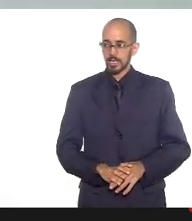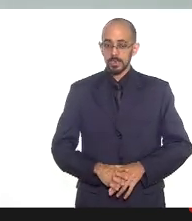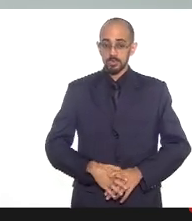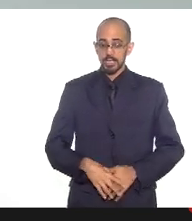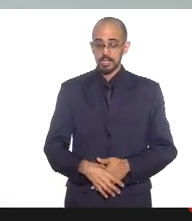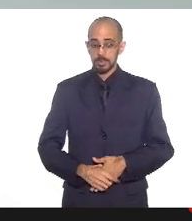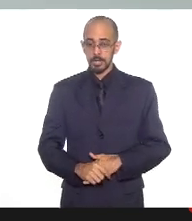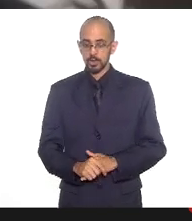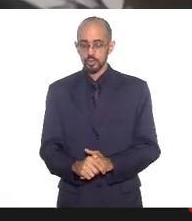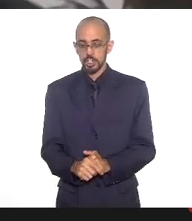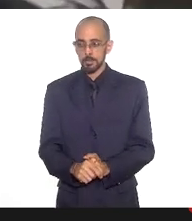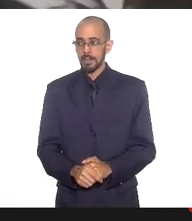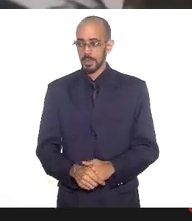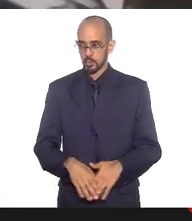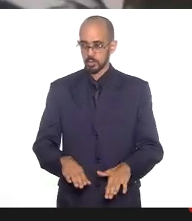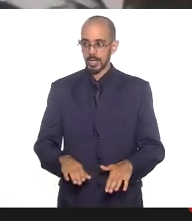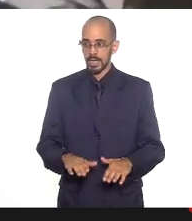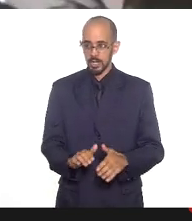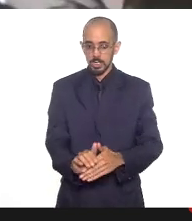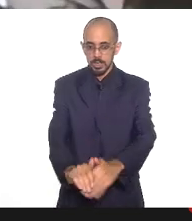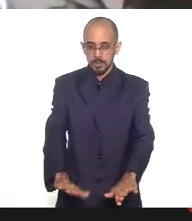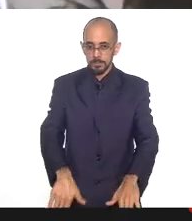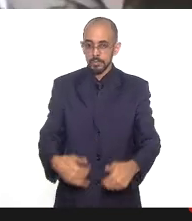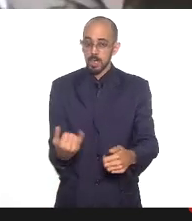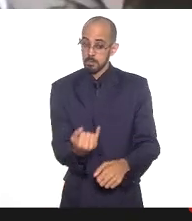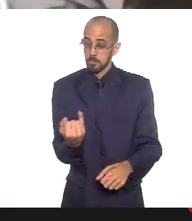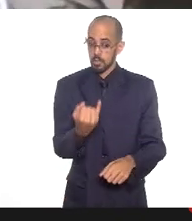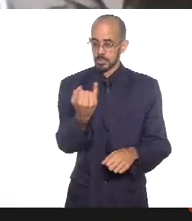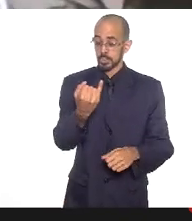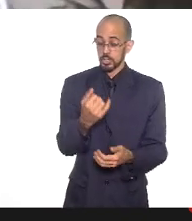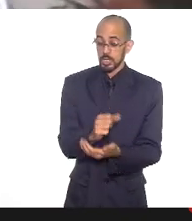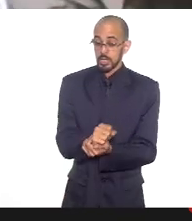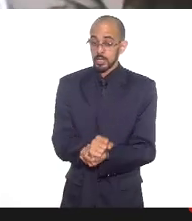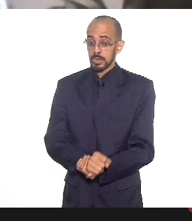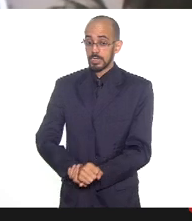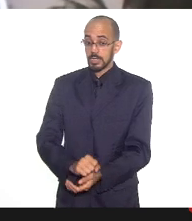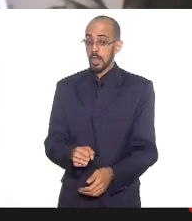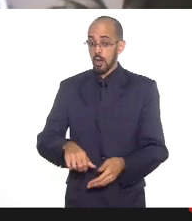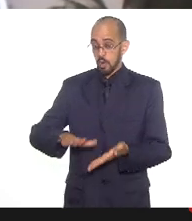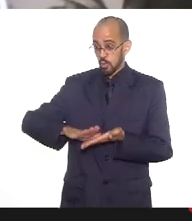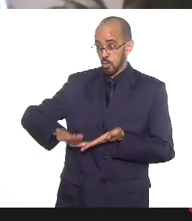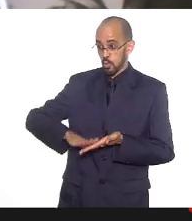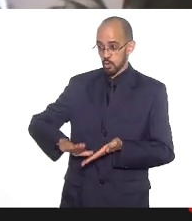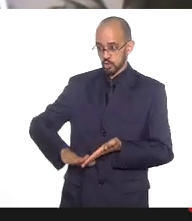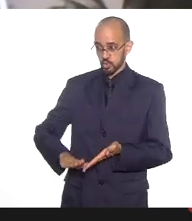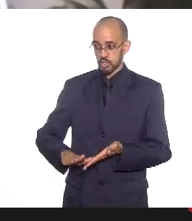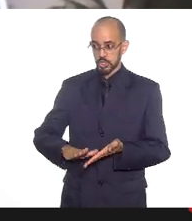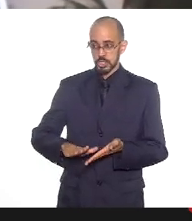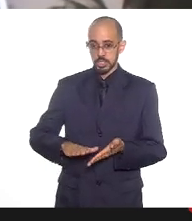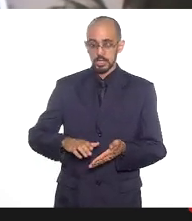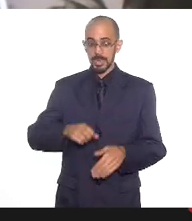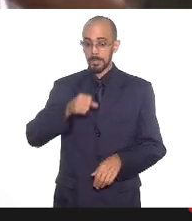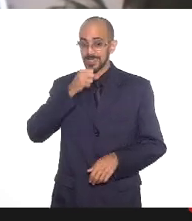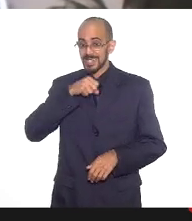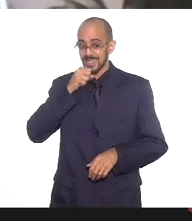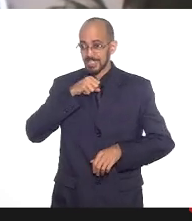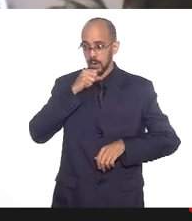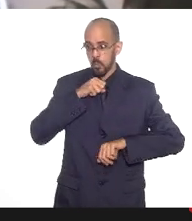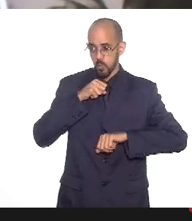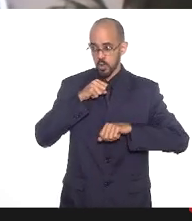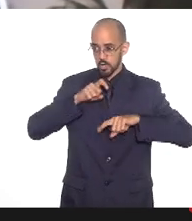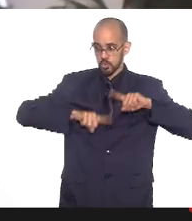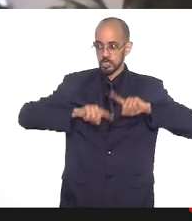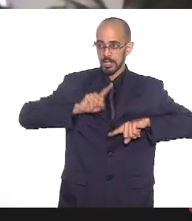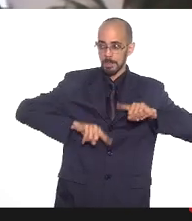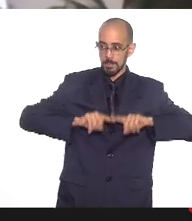deputado. Deputado Luiz Paulo, é importante sempre ressaltar aqui, né, que os custos estão vinculados sempre à figura do operador, mas de uma